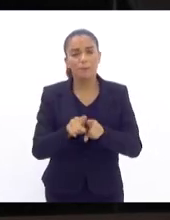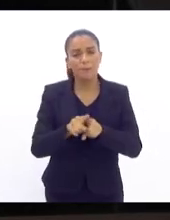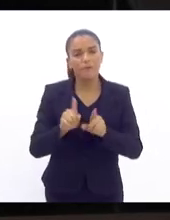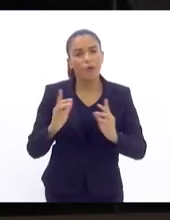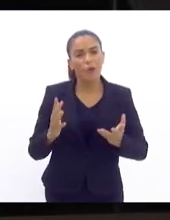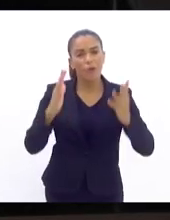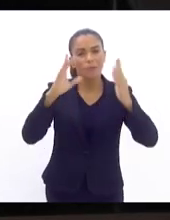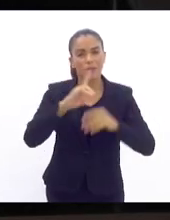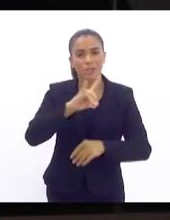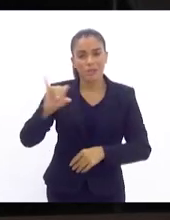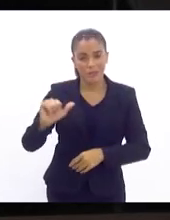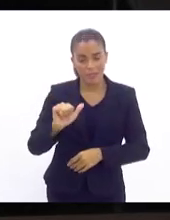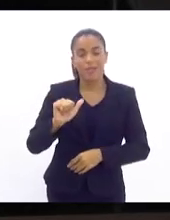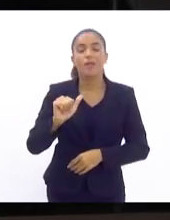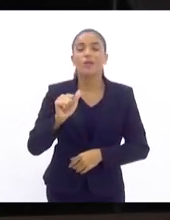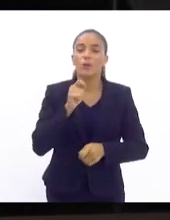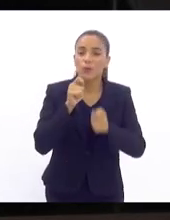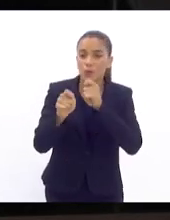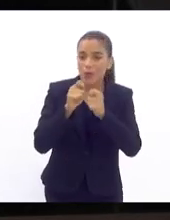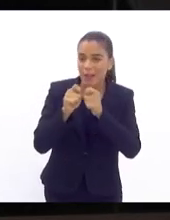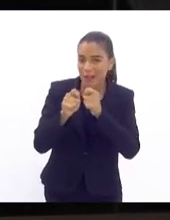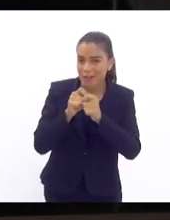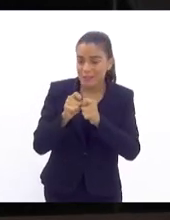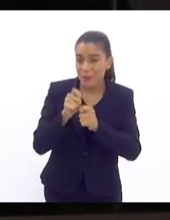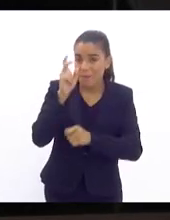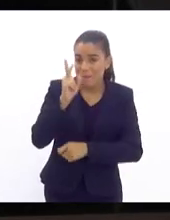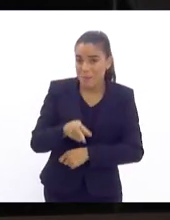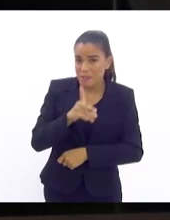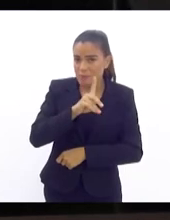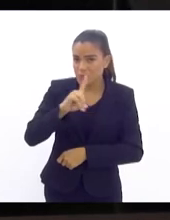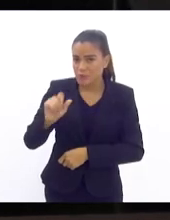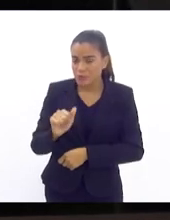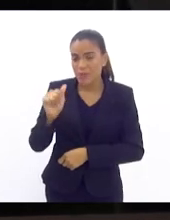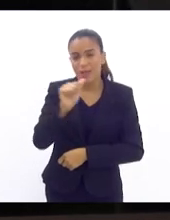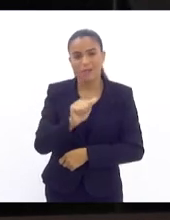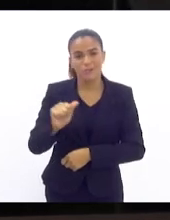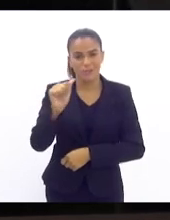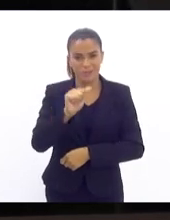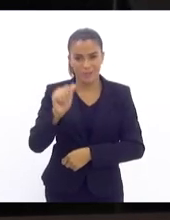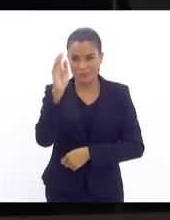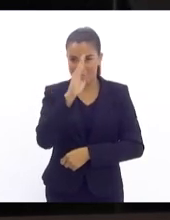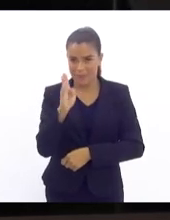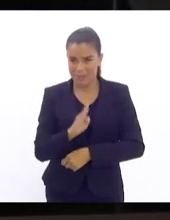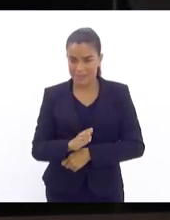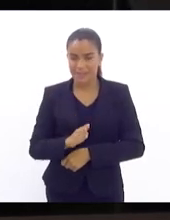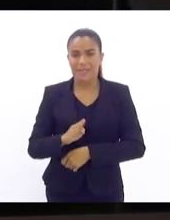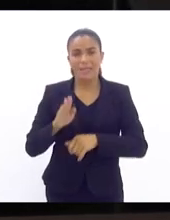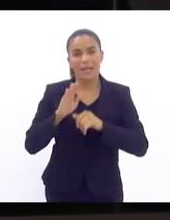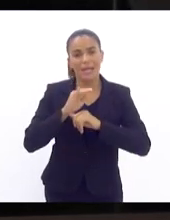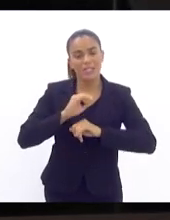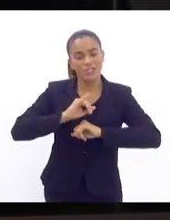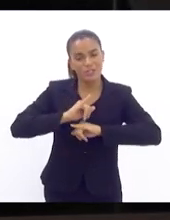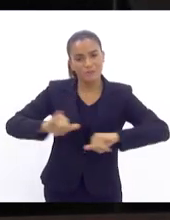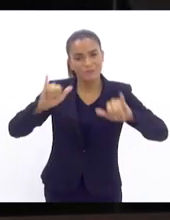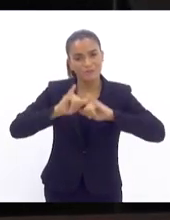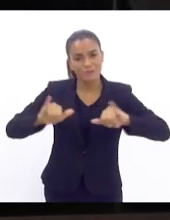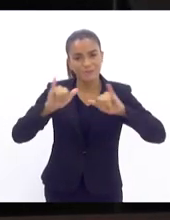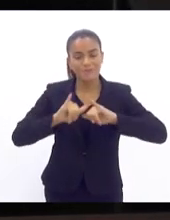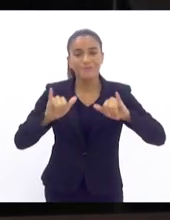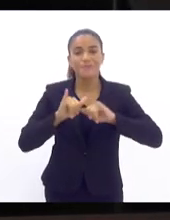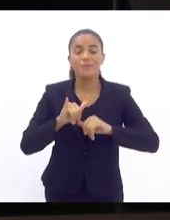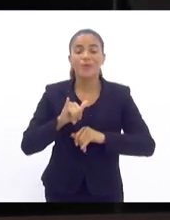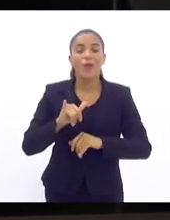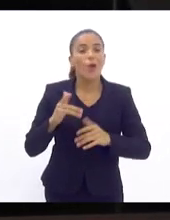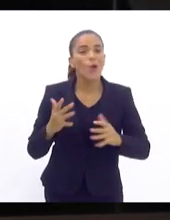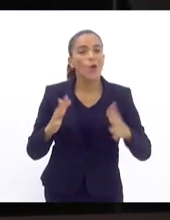do jornalista. E nesse mesmo dia, a Associação Brasileira de Imprensa comemorou